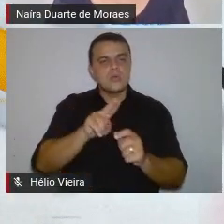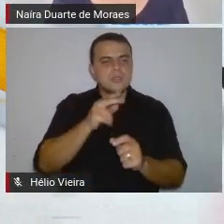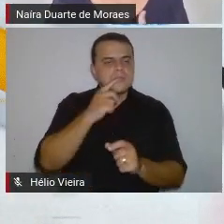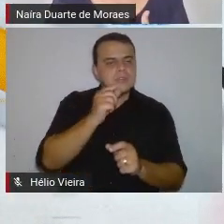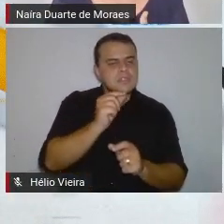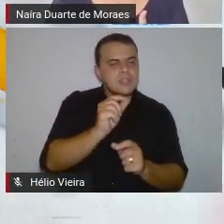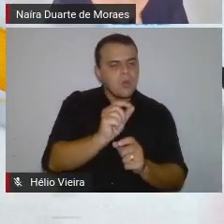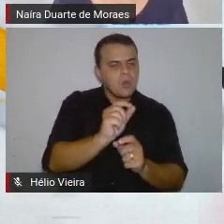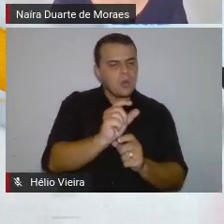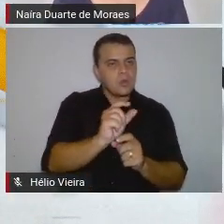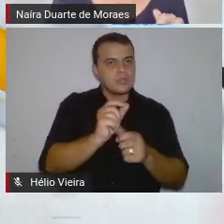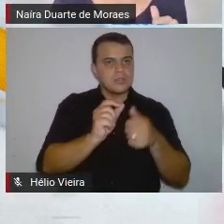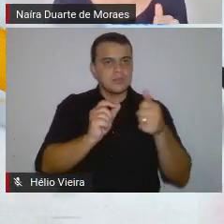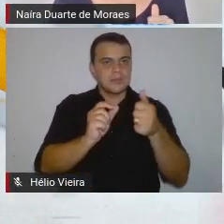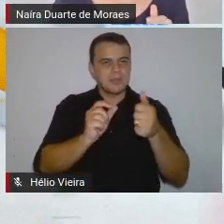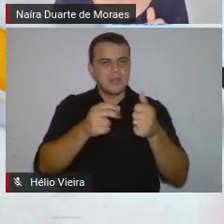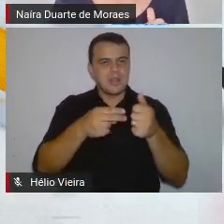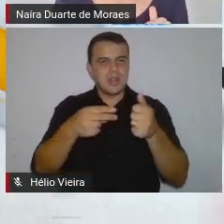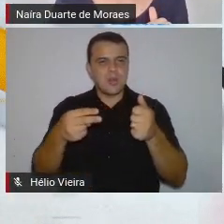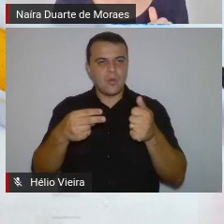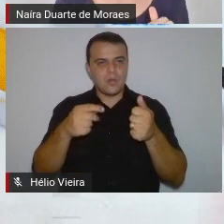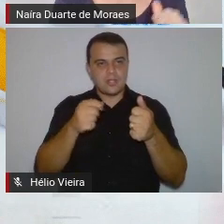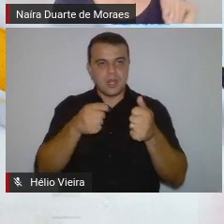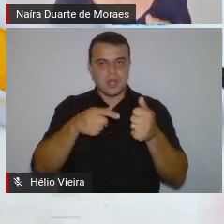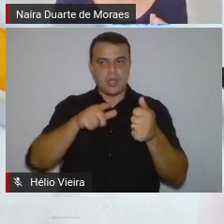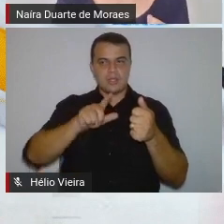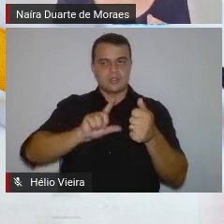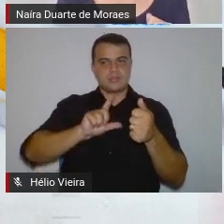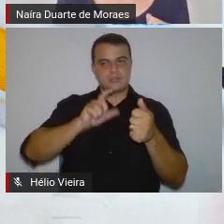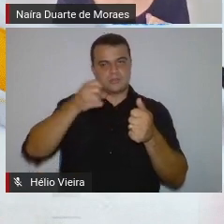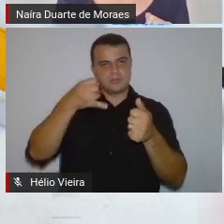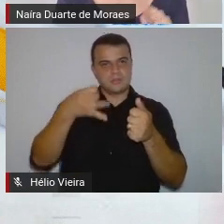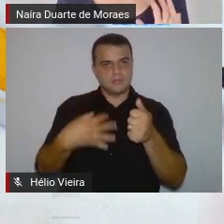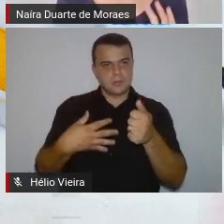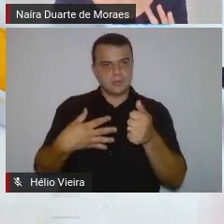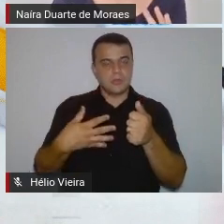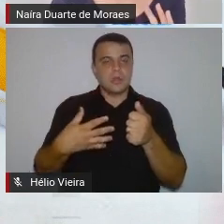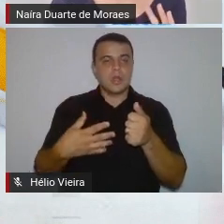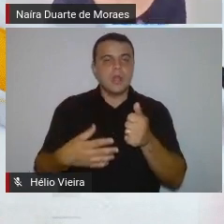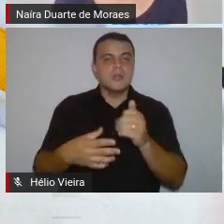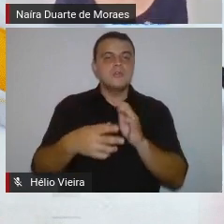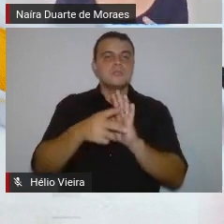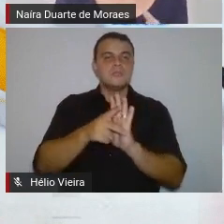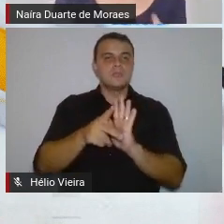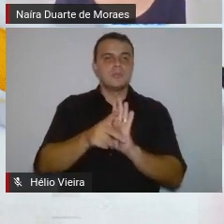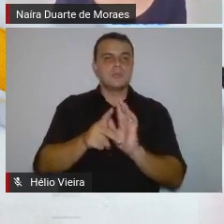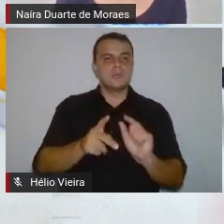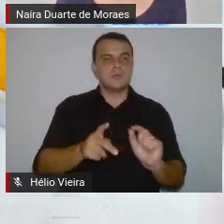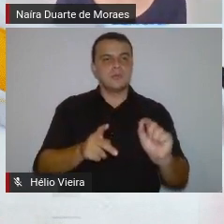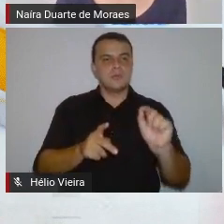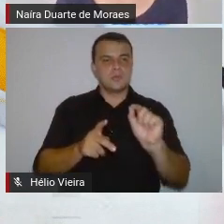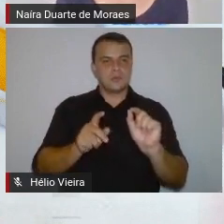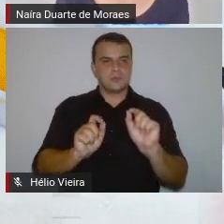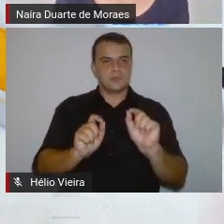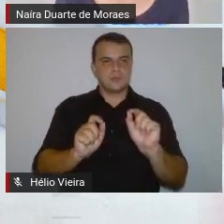precisa daquela primeira coisa que a gente trabalhou no vídeo anterior, no episódio anterior, que foi justamente o